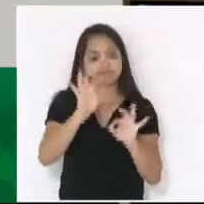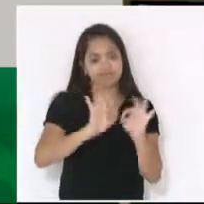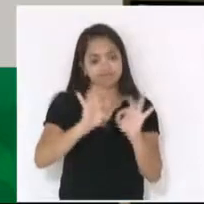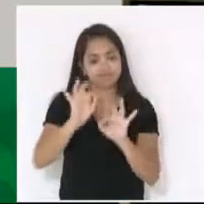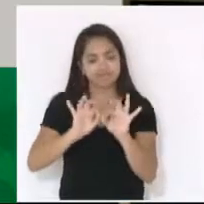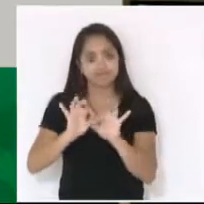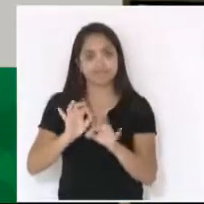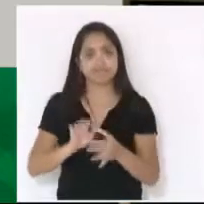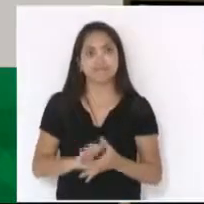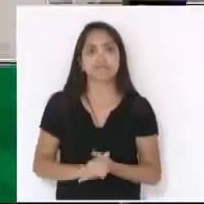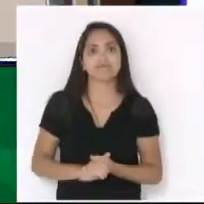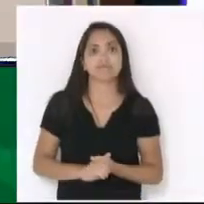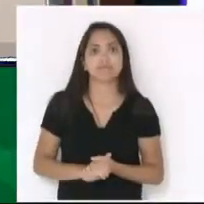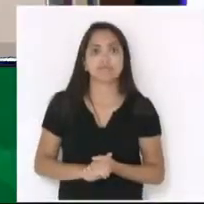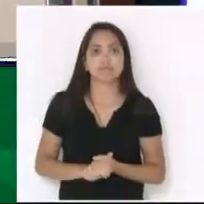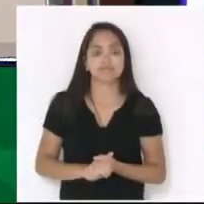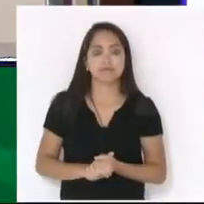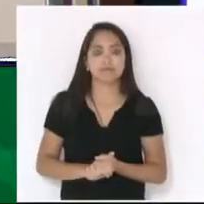então obrigado